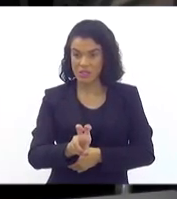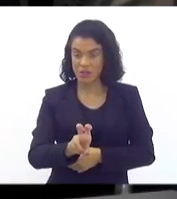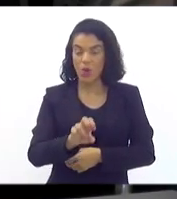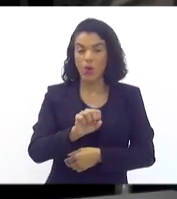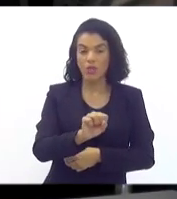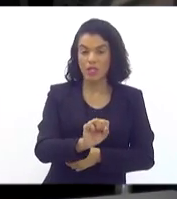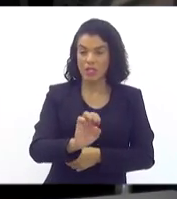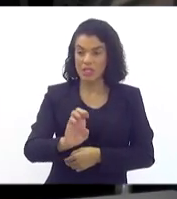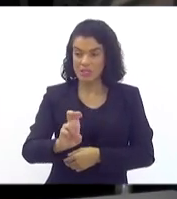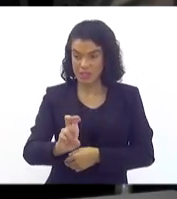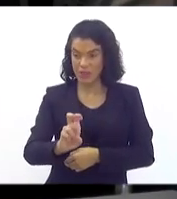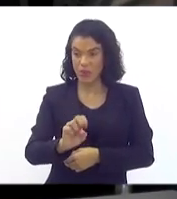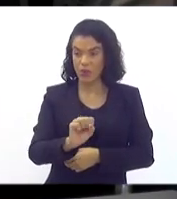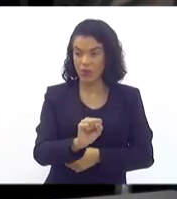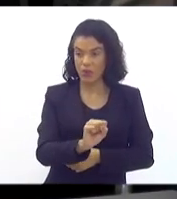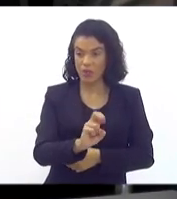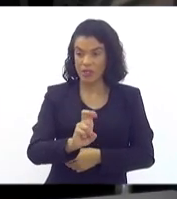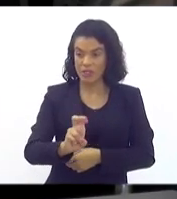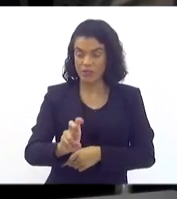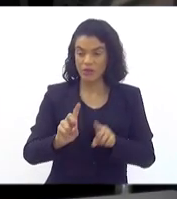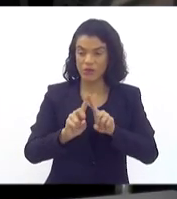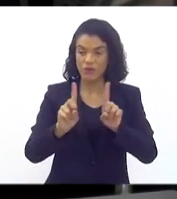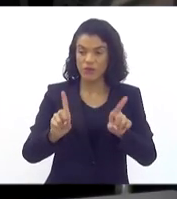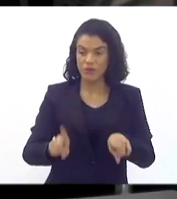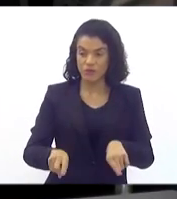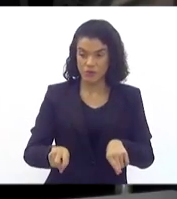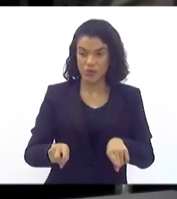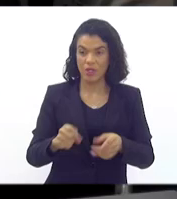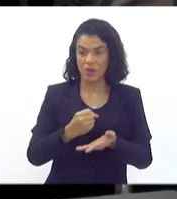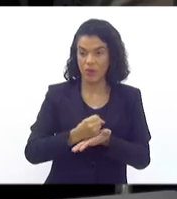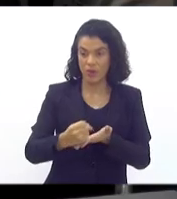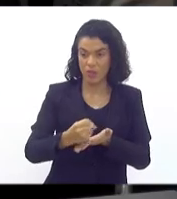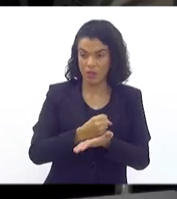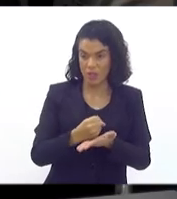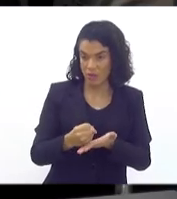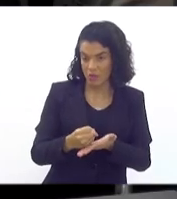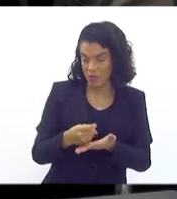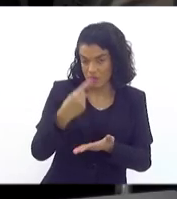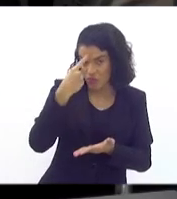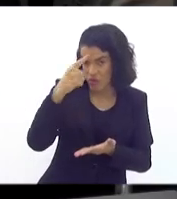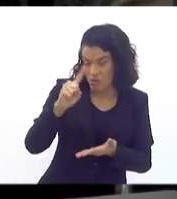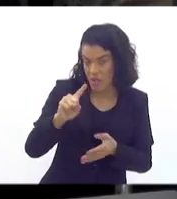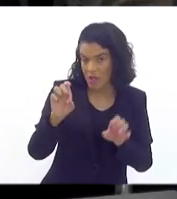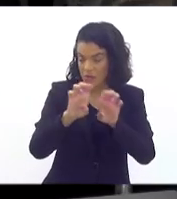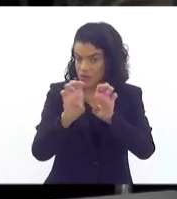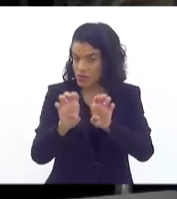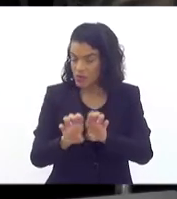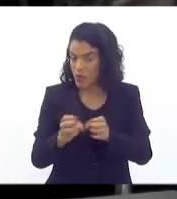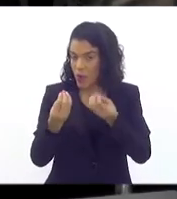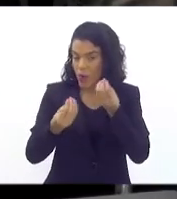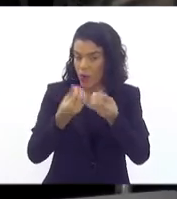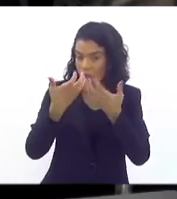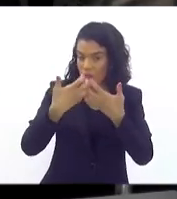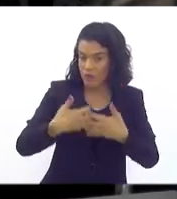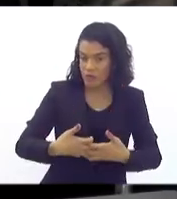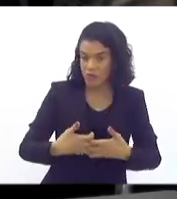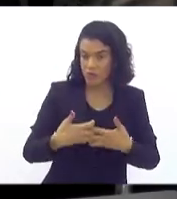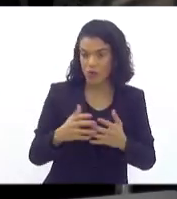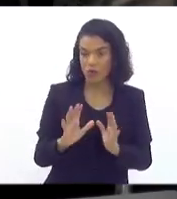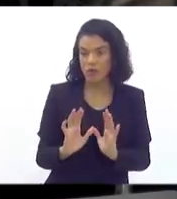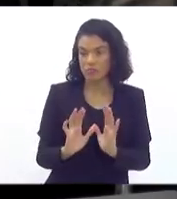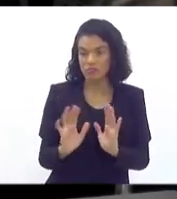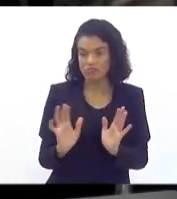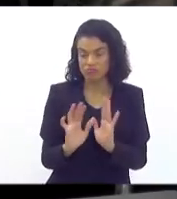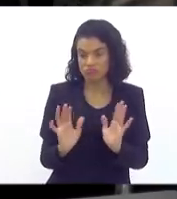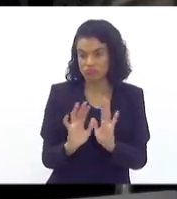85 né comissionado que ele tem direito se eles não fazem reunião não sabe a estrutura como é que funciona para que